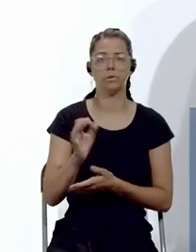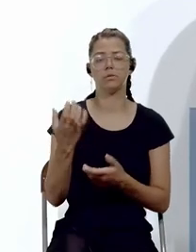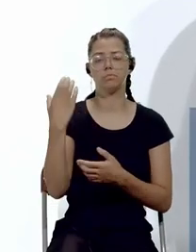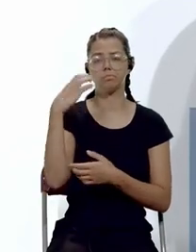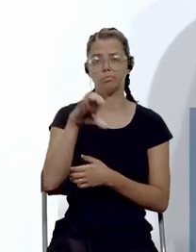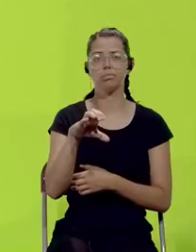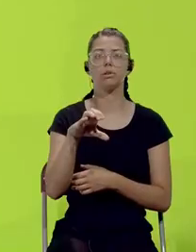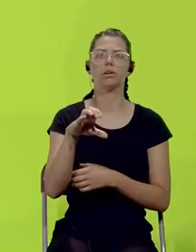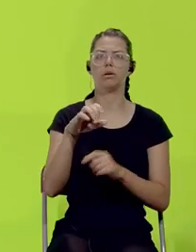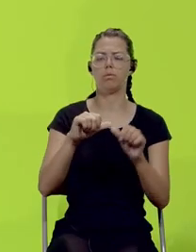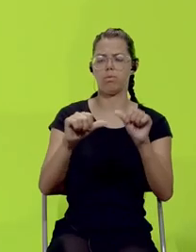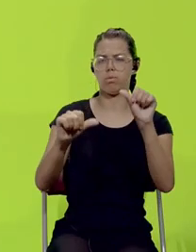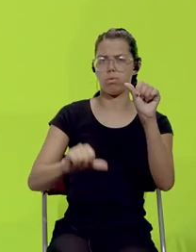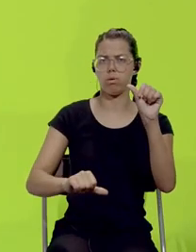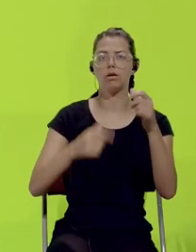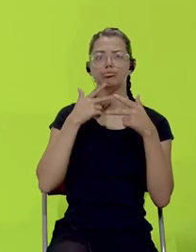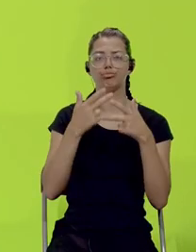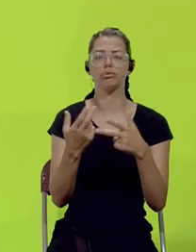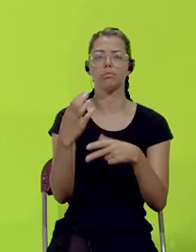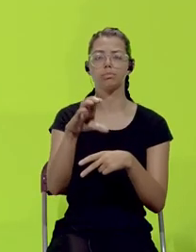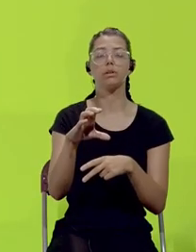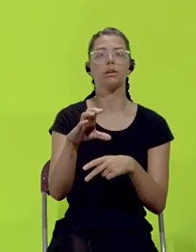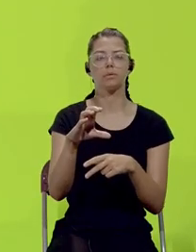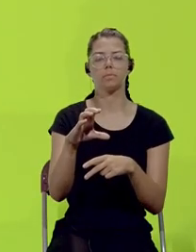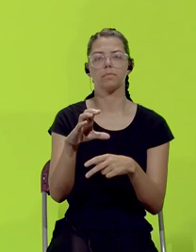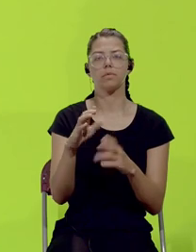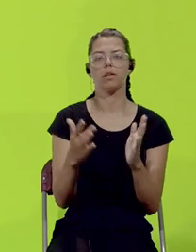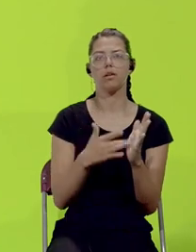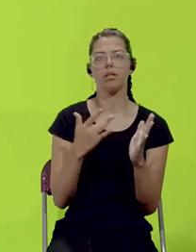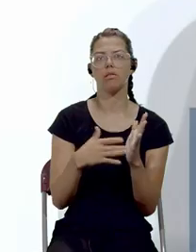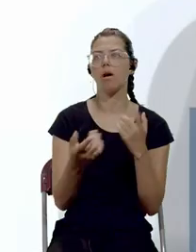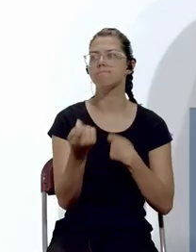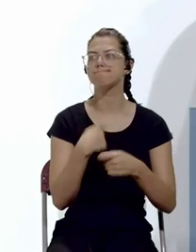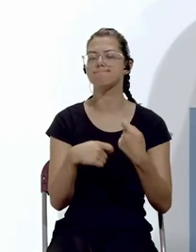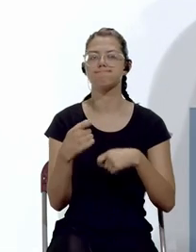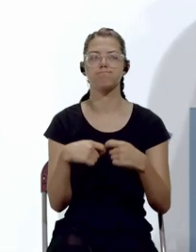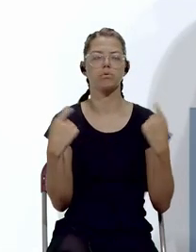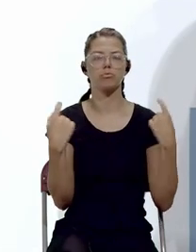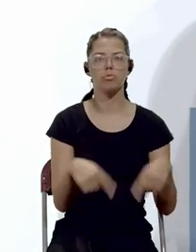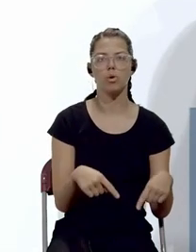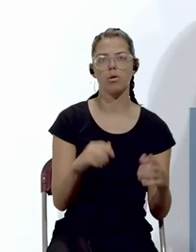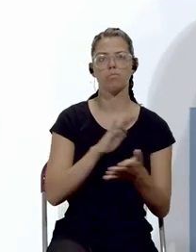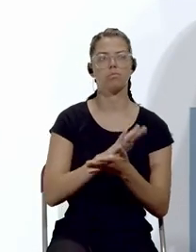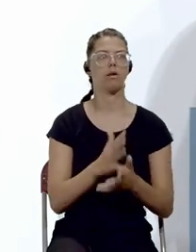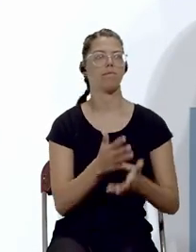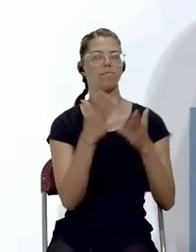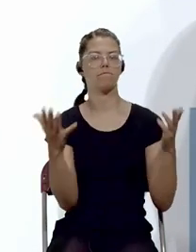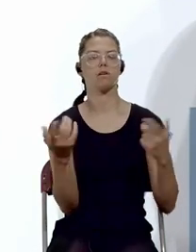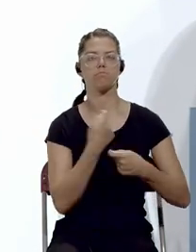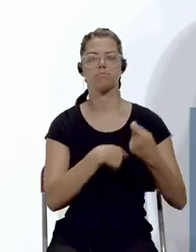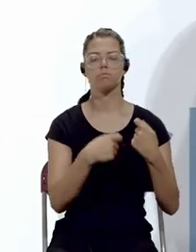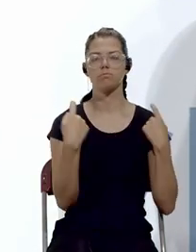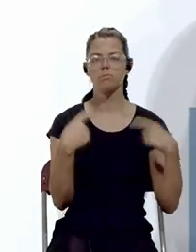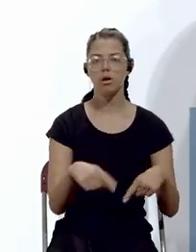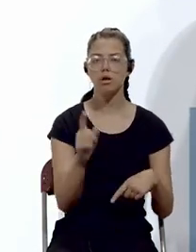para a crítica. E esse espaço não se poderia esgotar nos livros que mais vendem ou nos livros dos grandes grupos editoriais, porque isso é dar um panorama muito